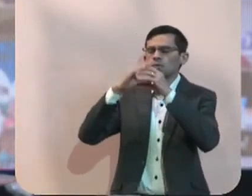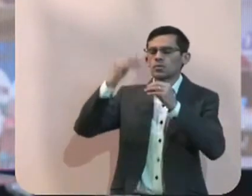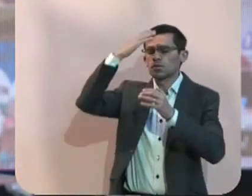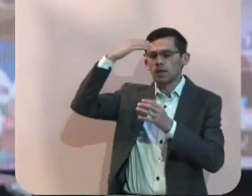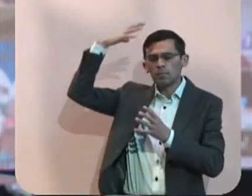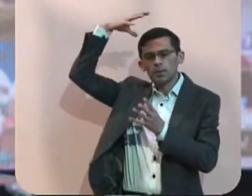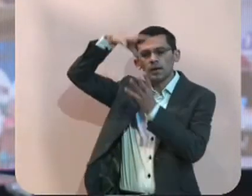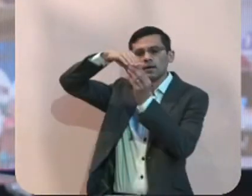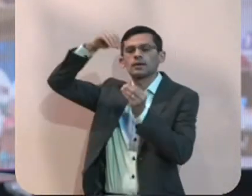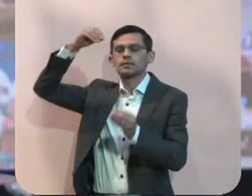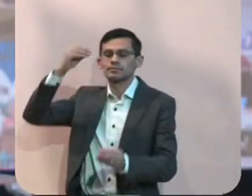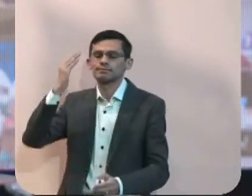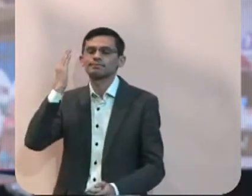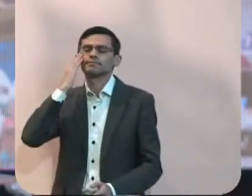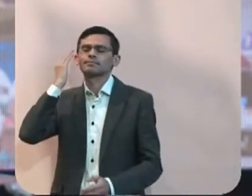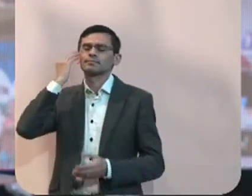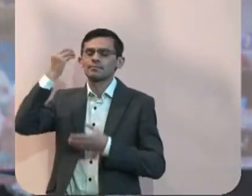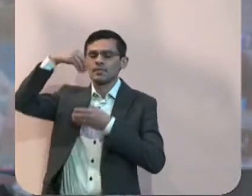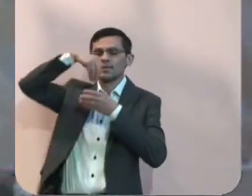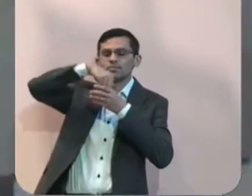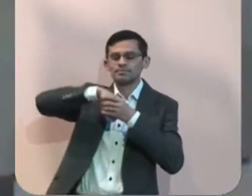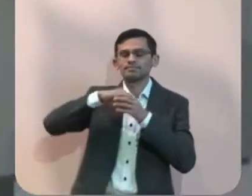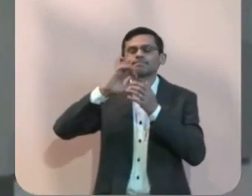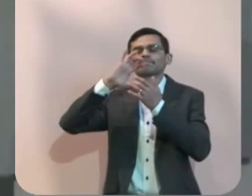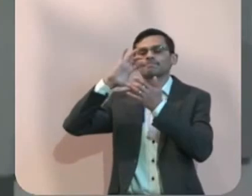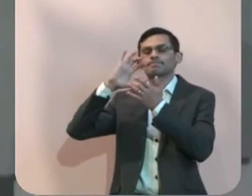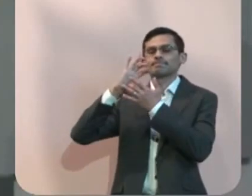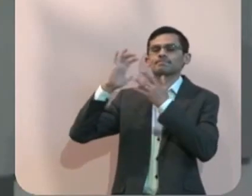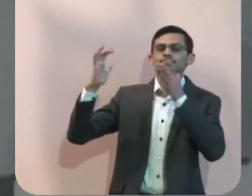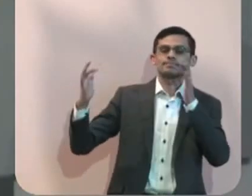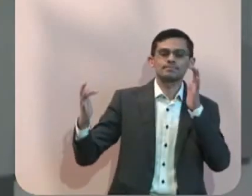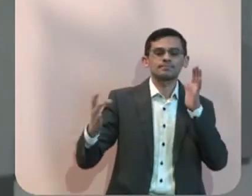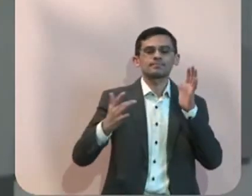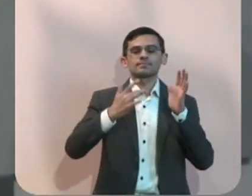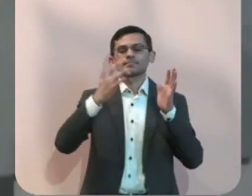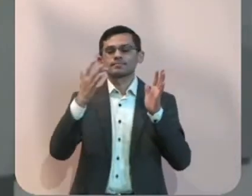E a cura para a alma vive em mim.